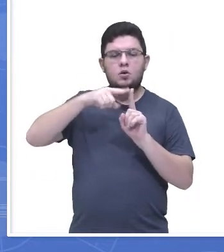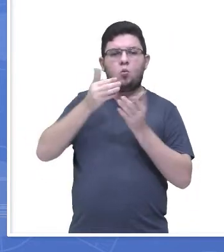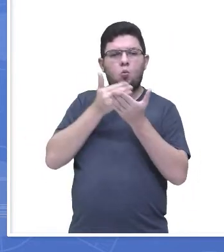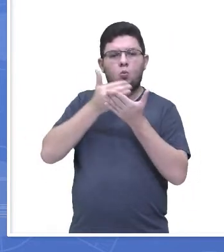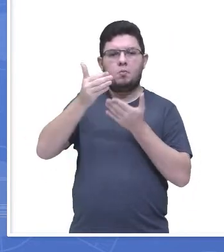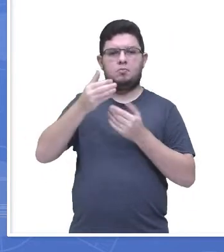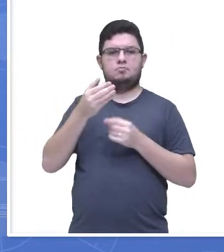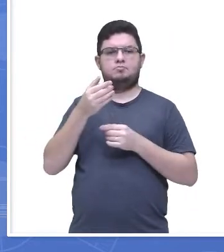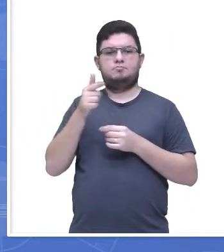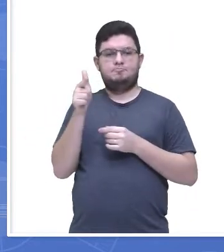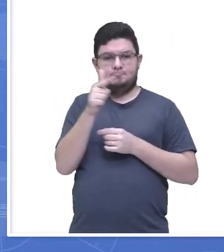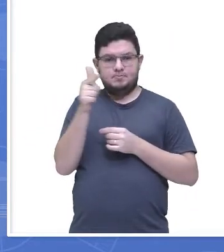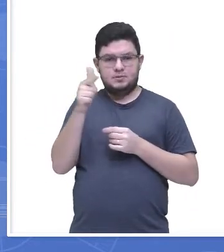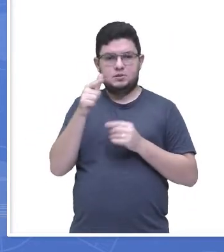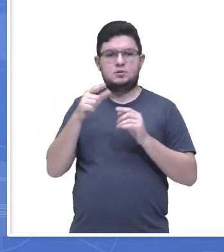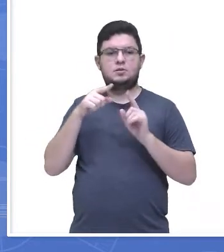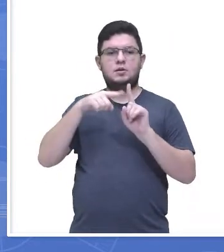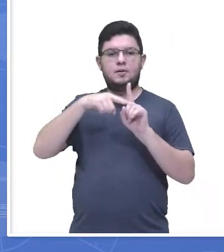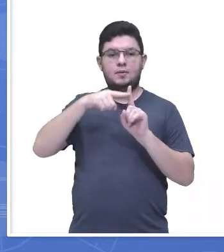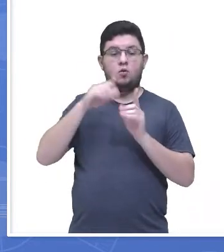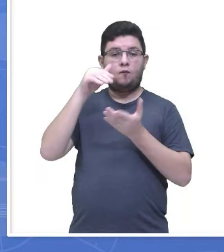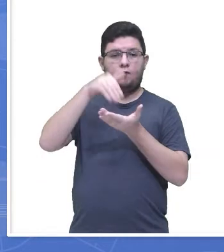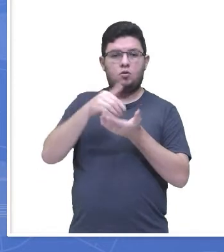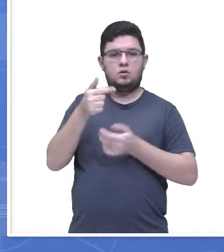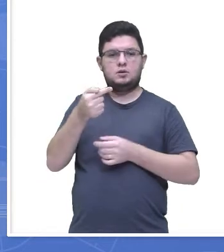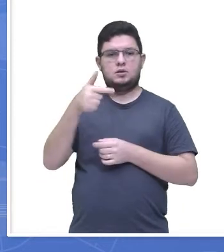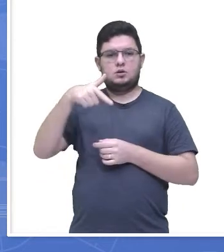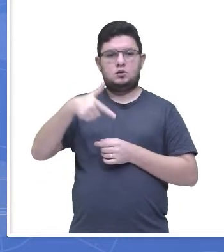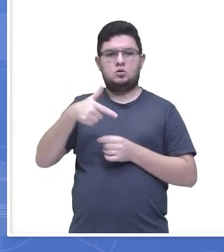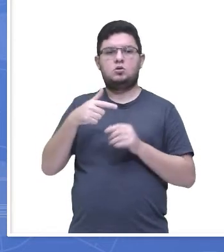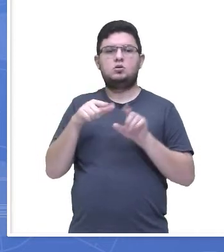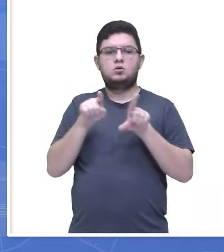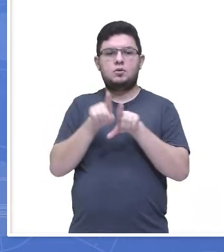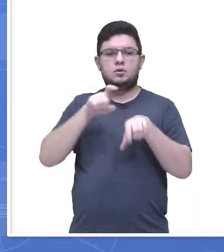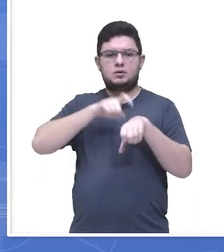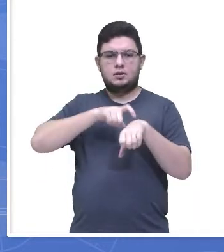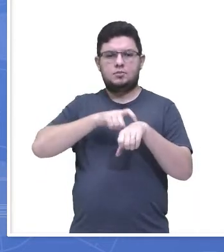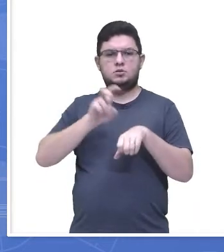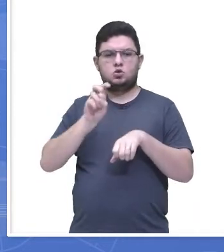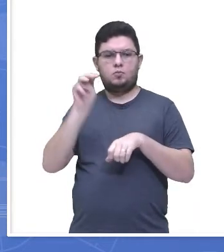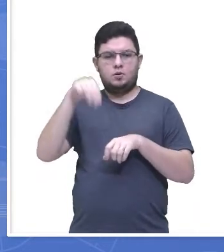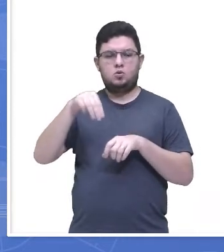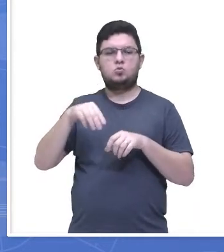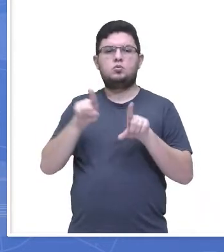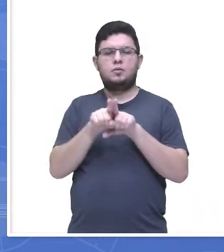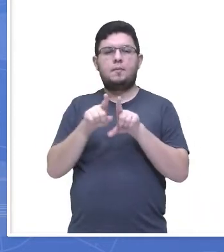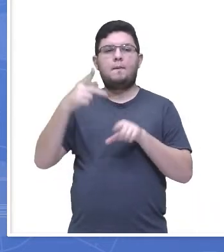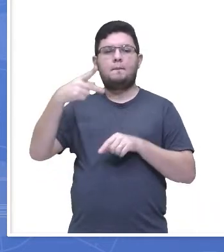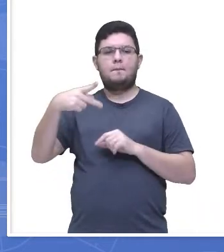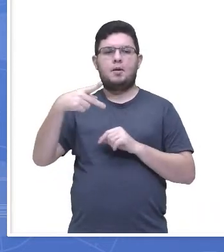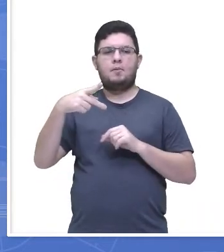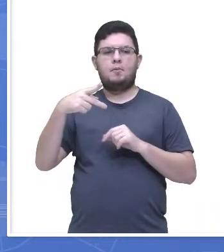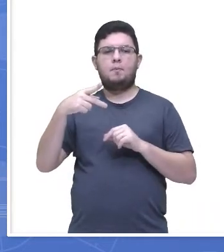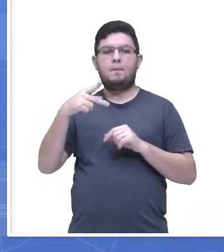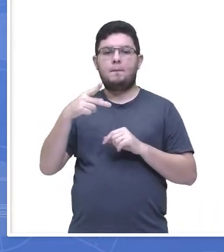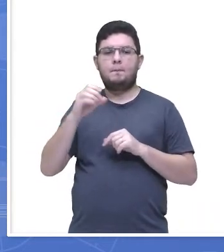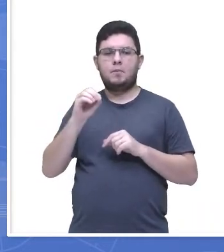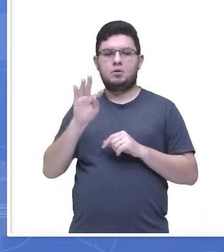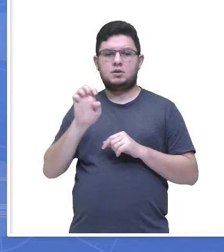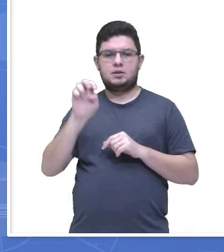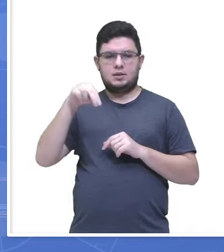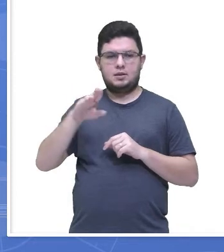mais urina. Logo, a pessoa que ingeriu álcool vai ficar desidratada, tá bom? E aí, geralmente tem aquele